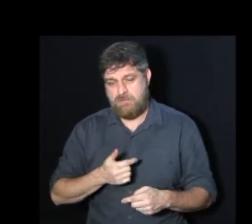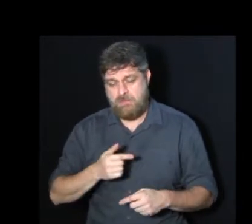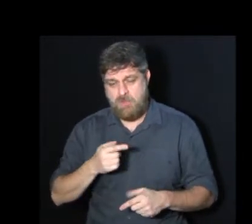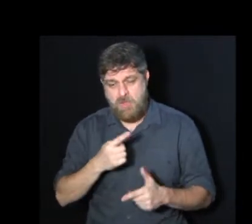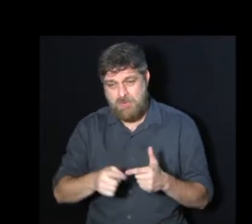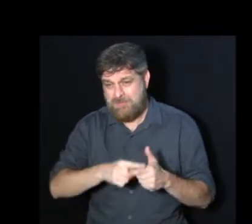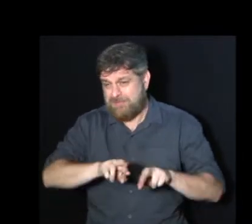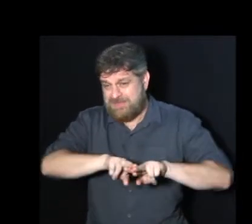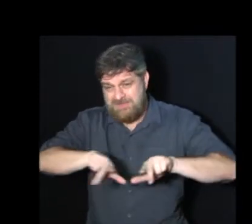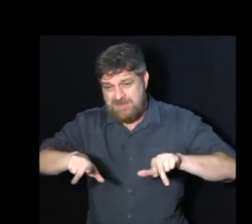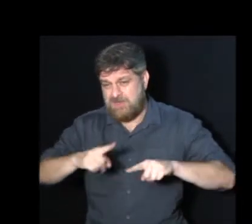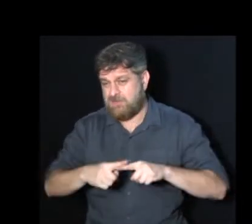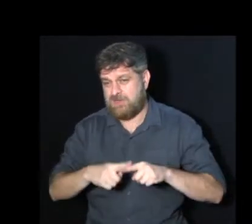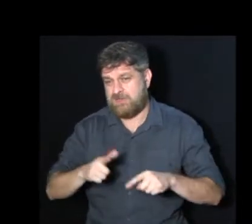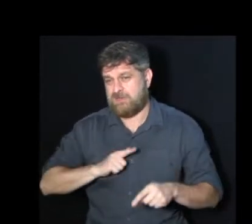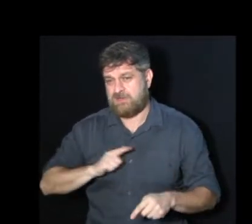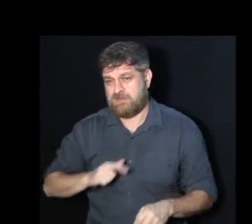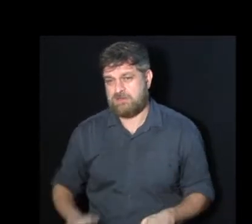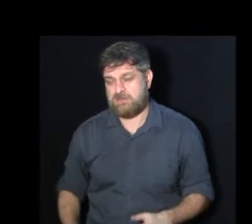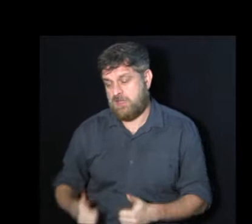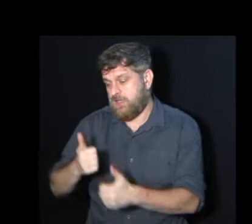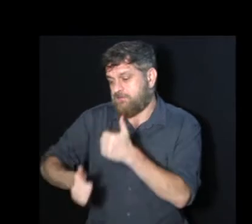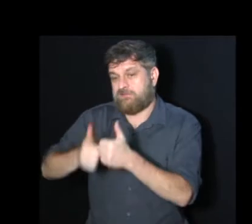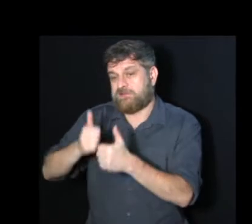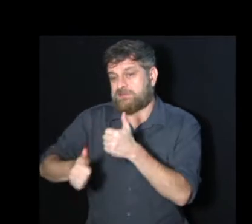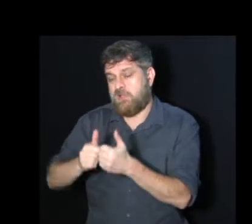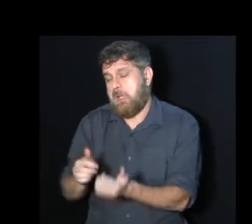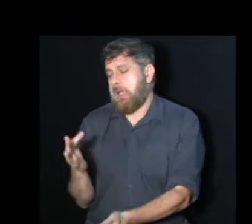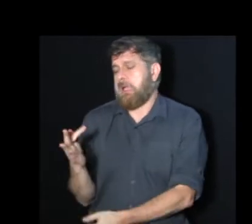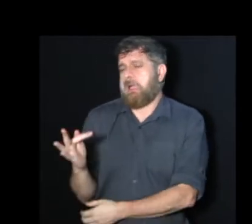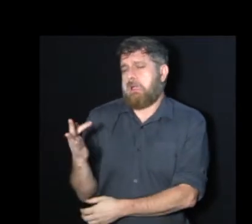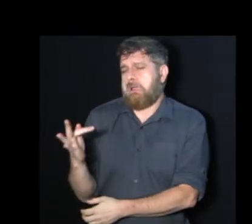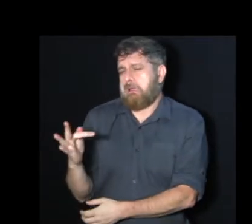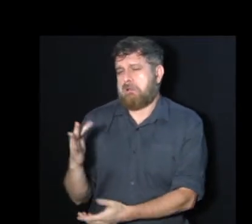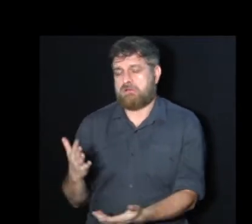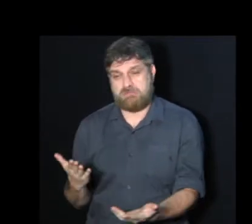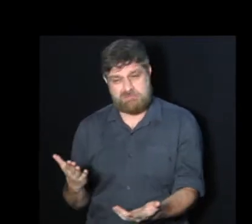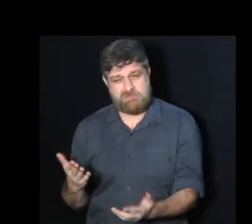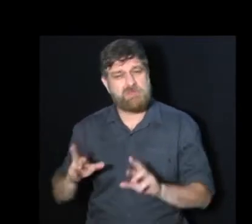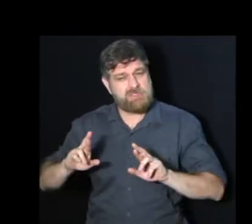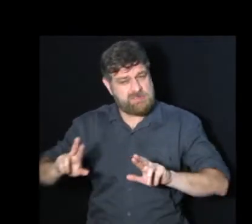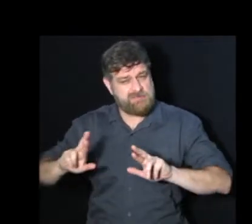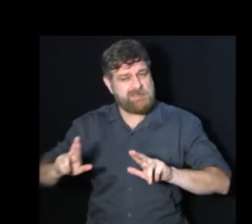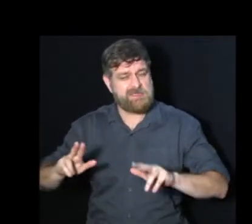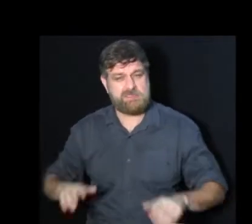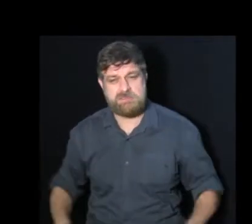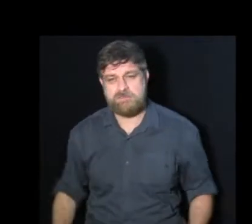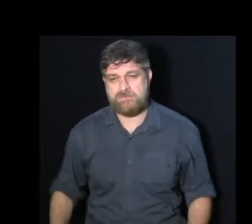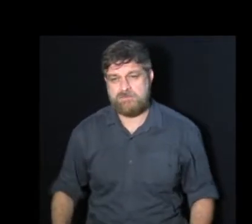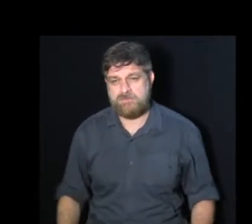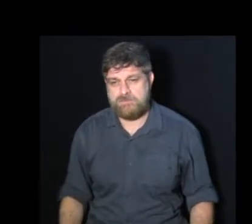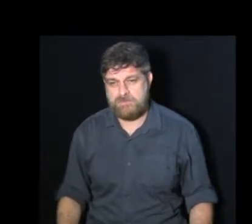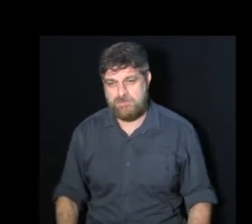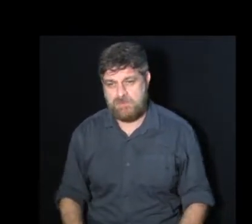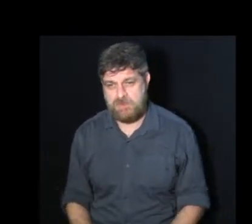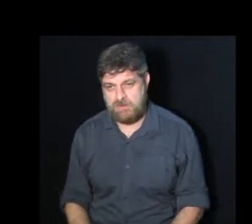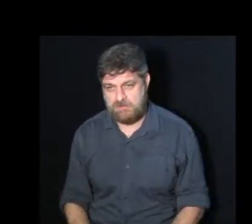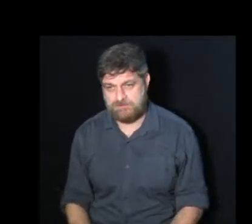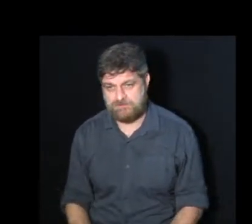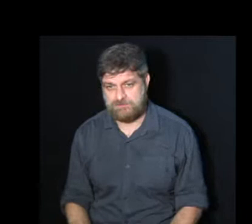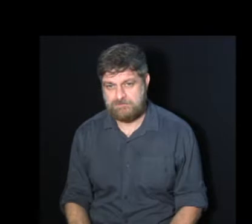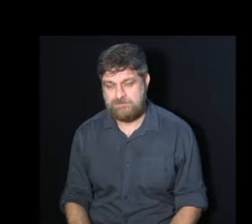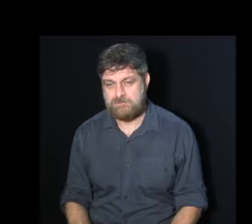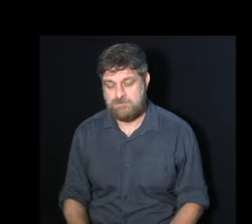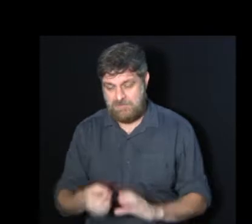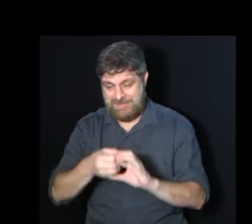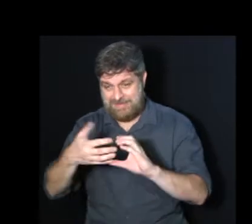por contusões nos jogos de futebol, né, do final de semana. E esse aspecto ele